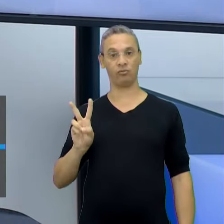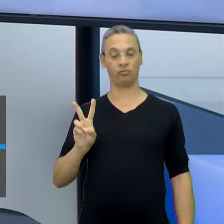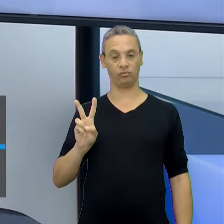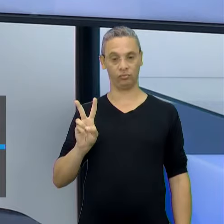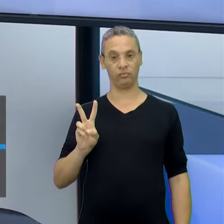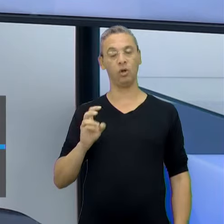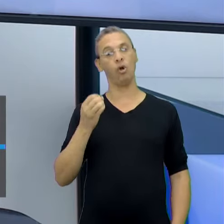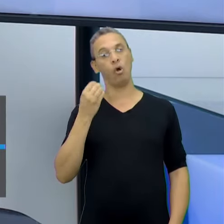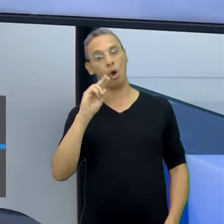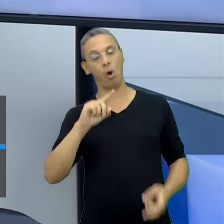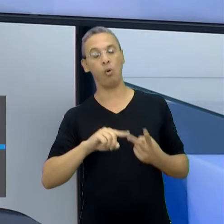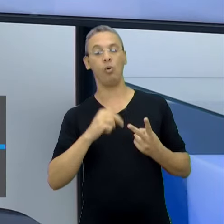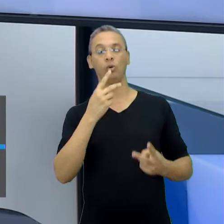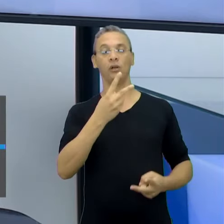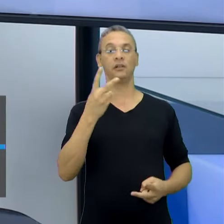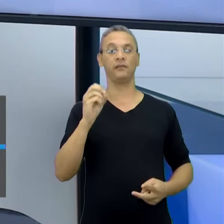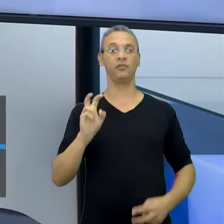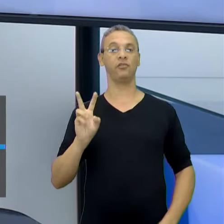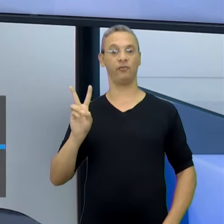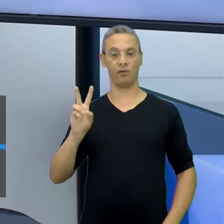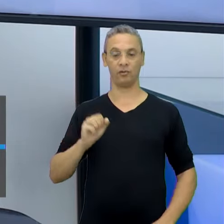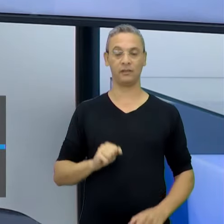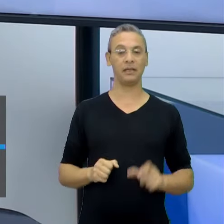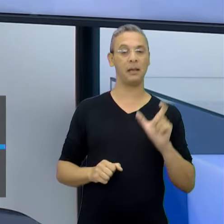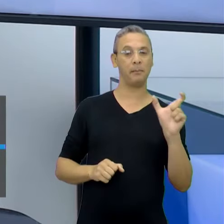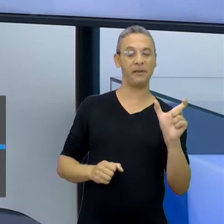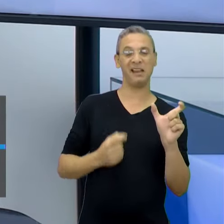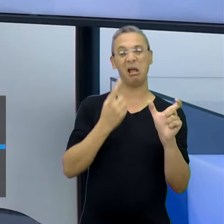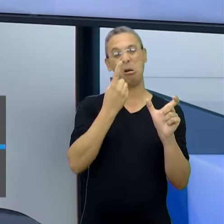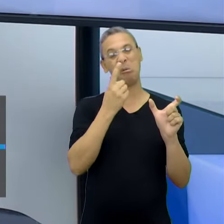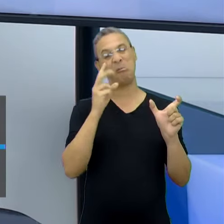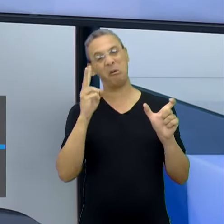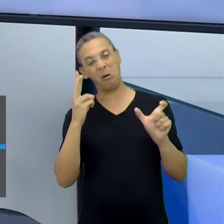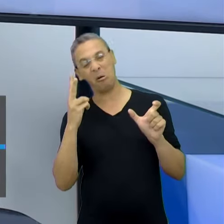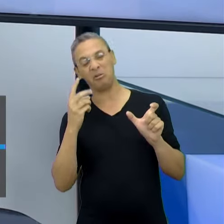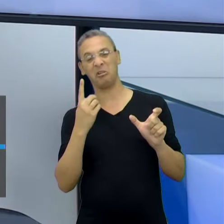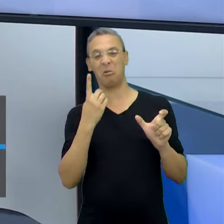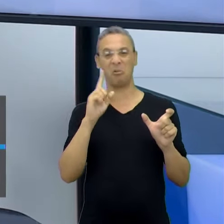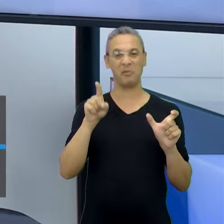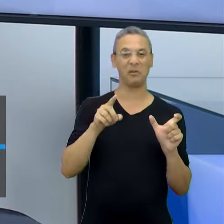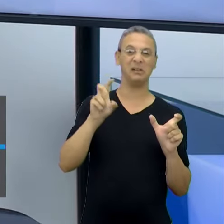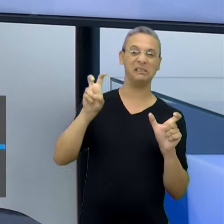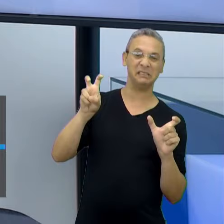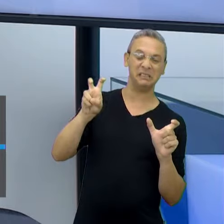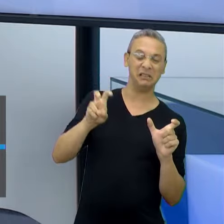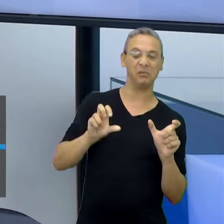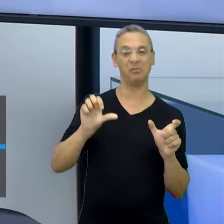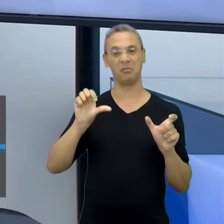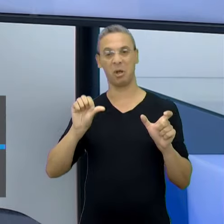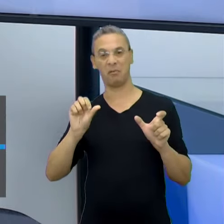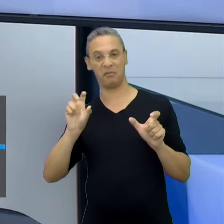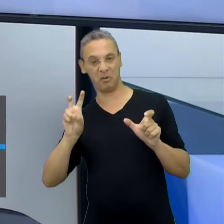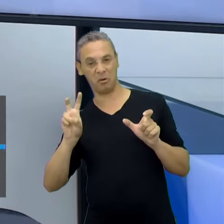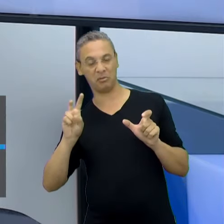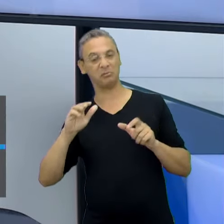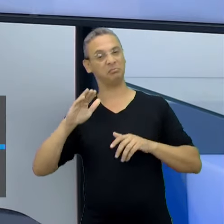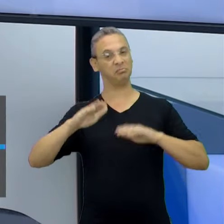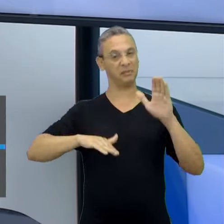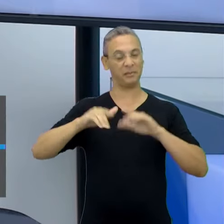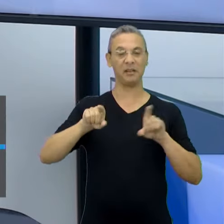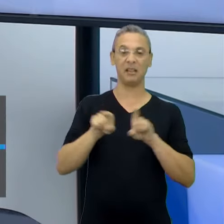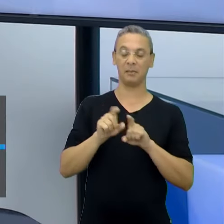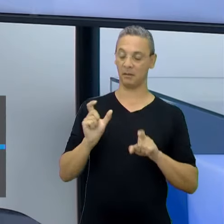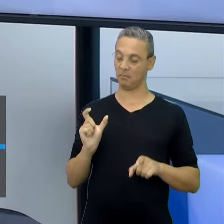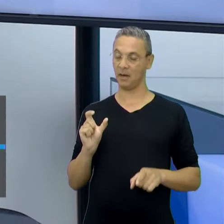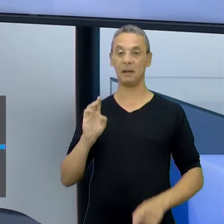110 ou 220. No caso das pilhas, a gente tem pilha de 1,5 volt, tem pilhas de 9 volts, enfim. E no caso das baterias,